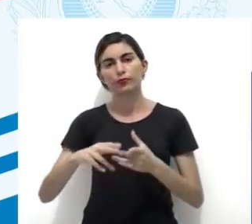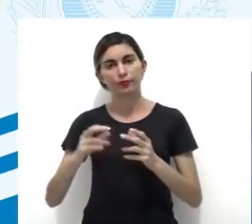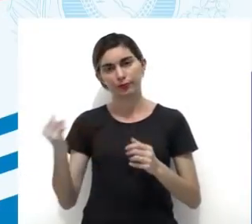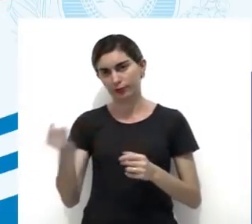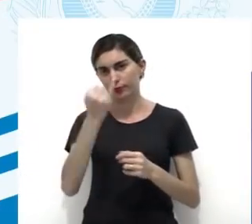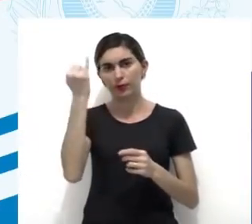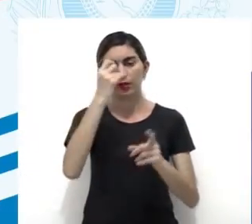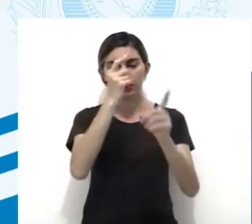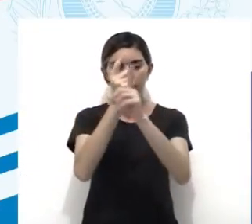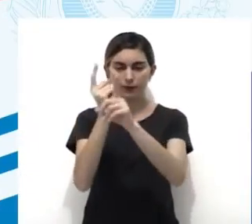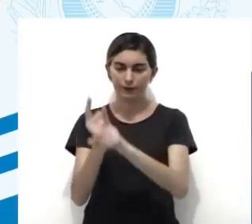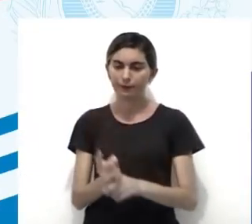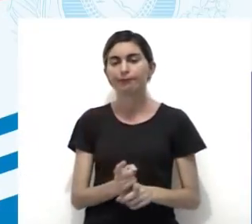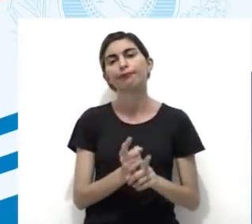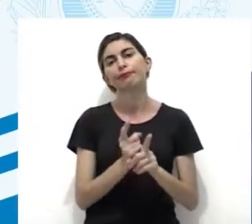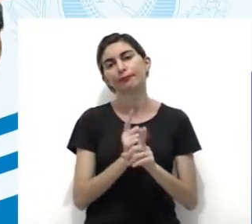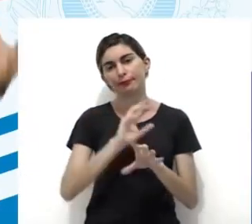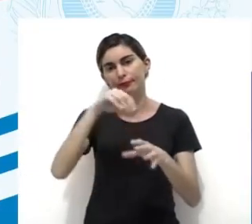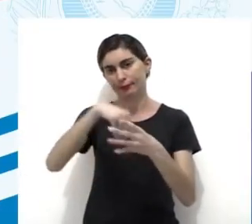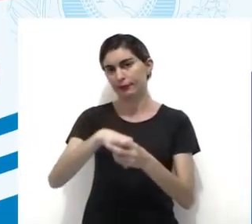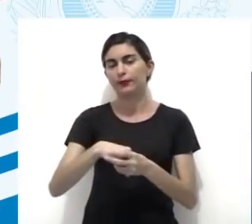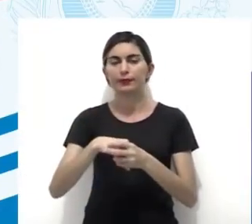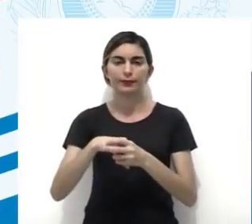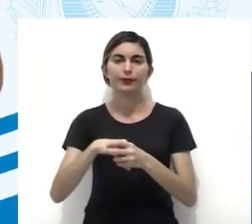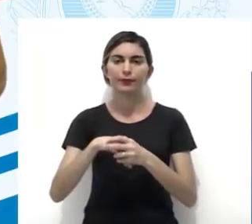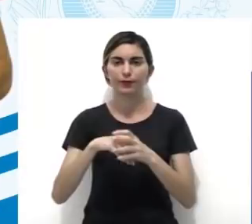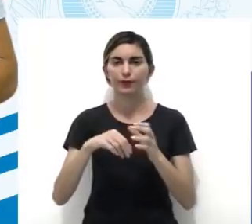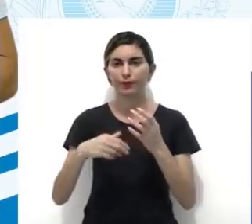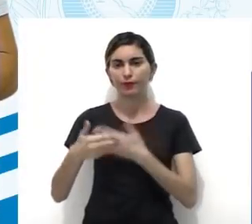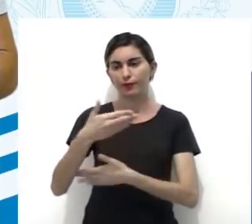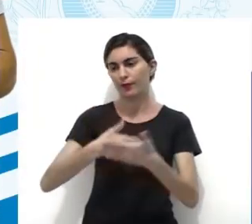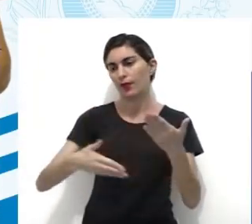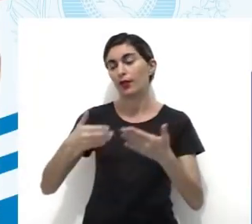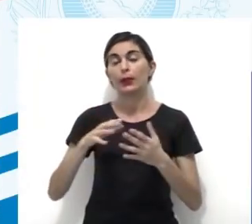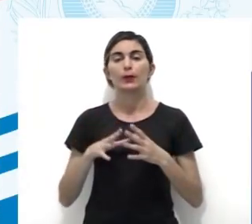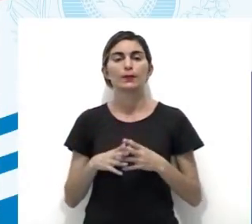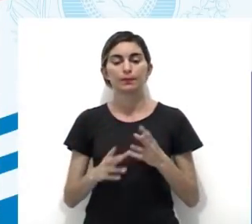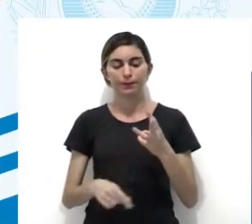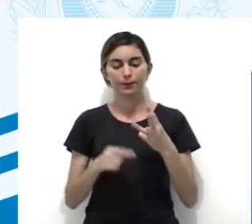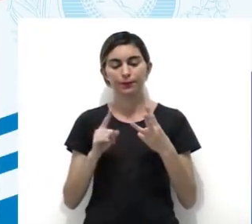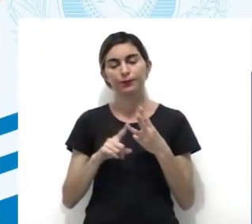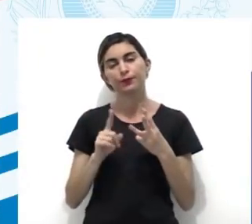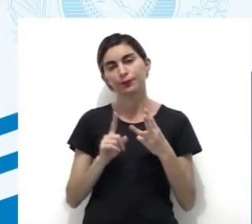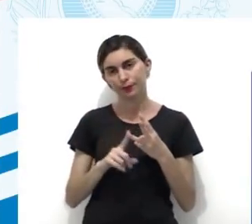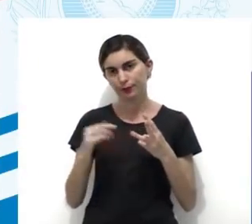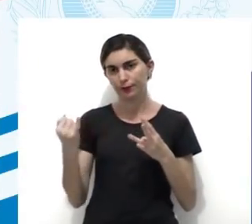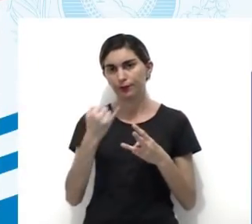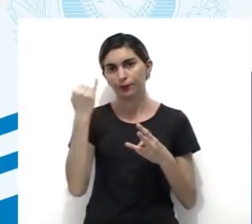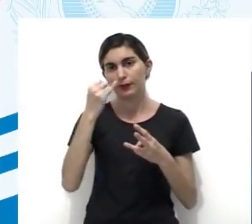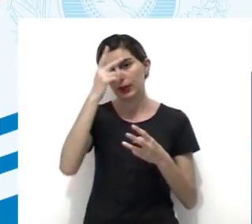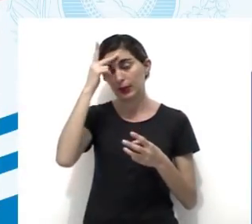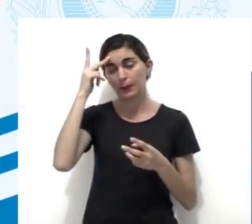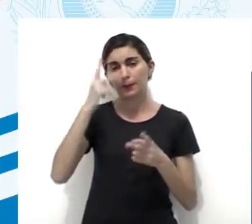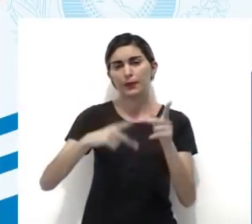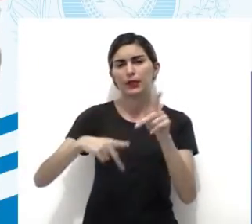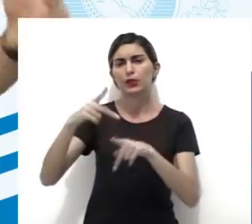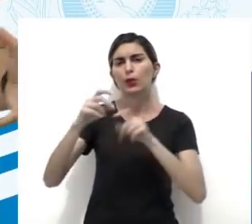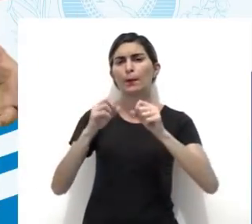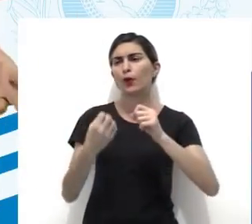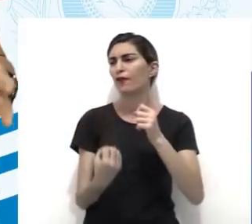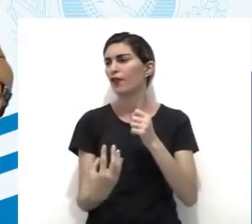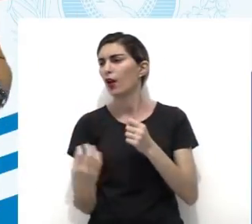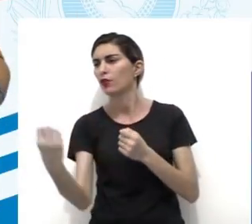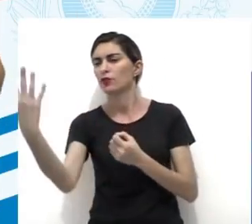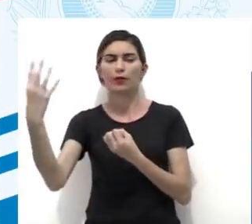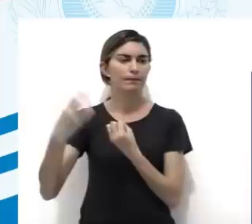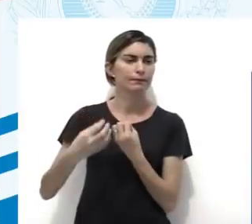importante identificar esse aspecto dentro dessa configuração de redes. Um terceiro aspecto importante é que as pessoas podem viajar de um lugar